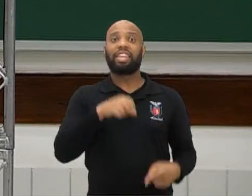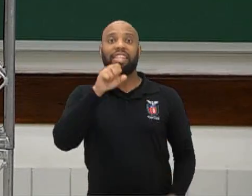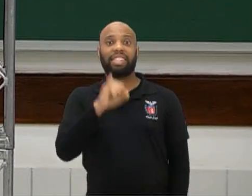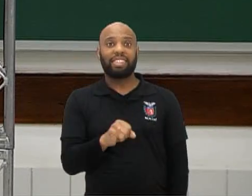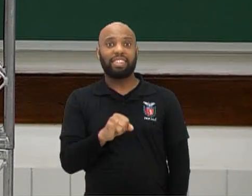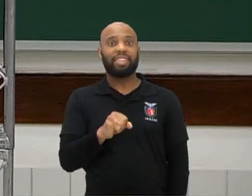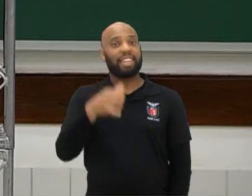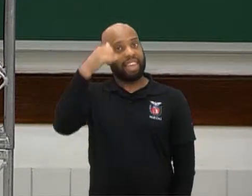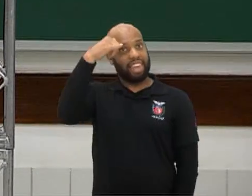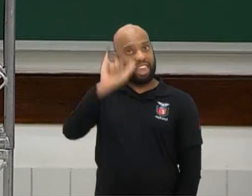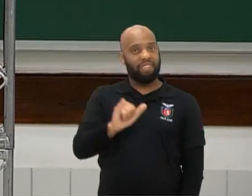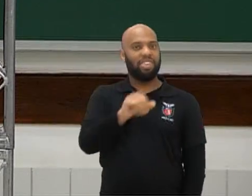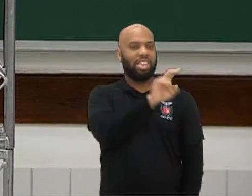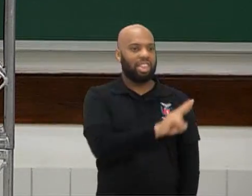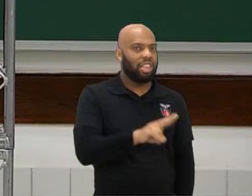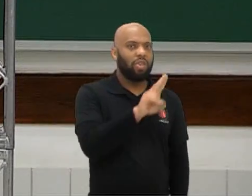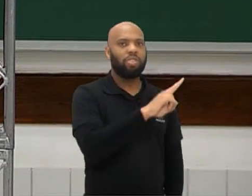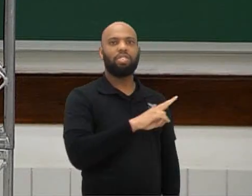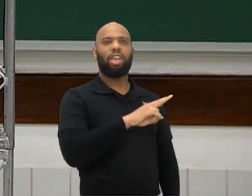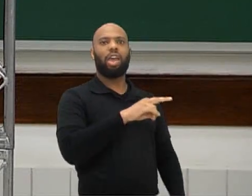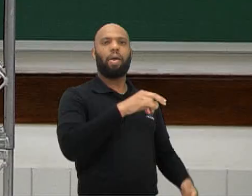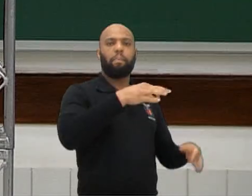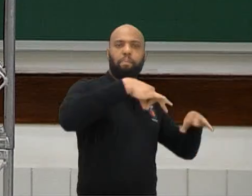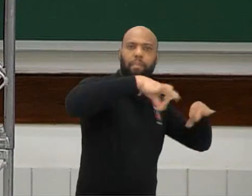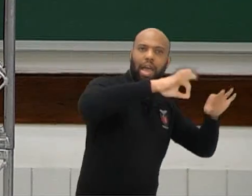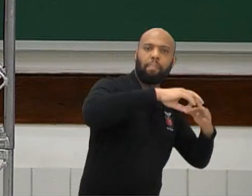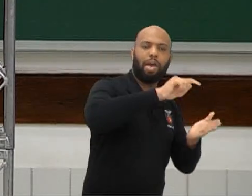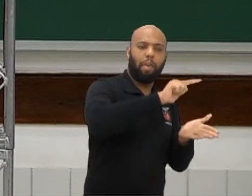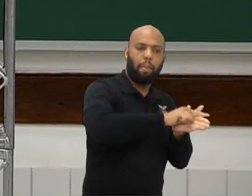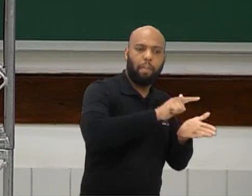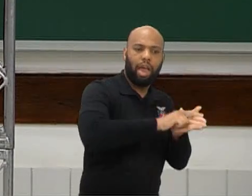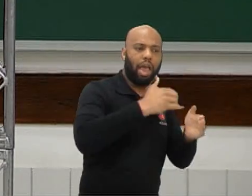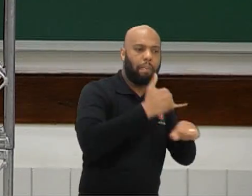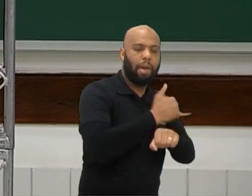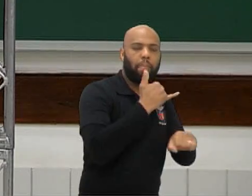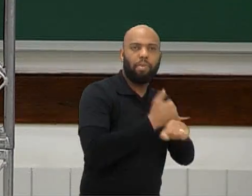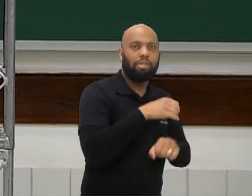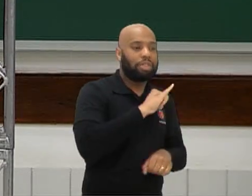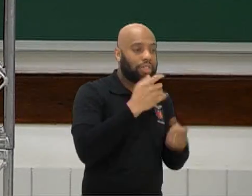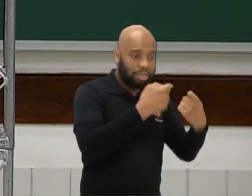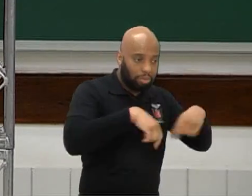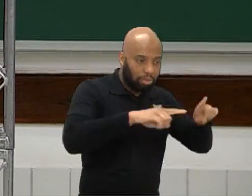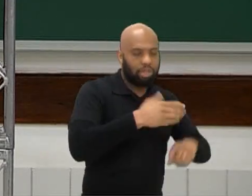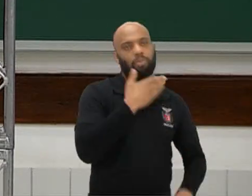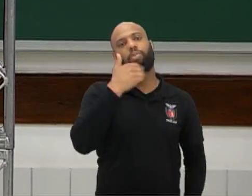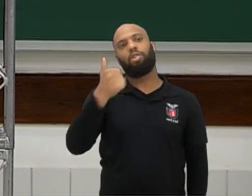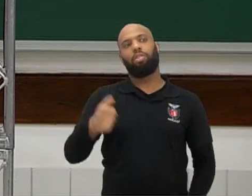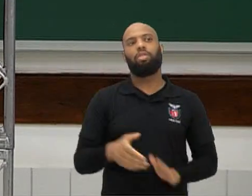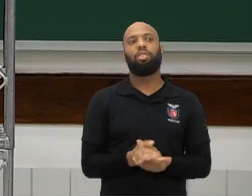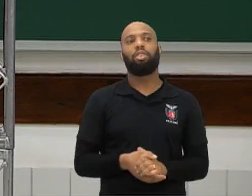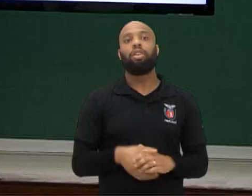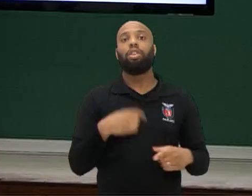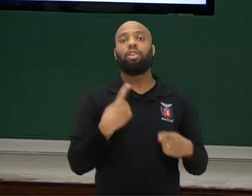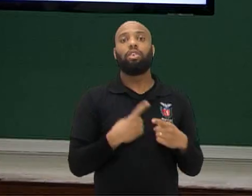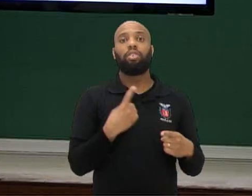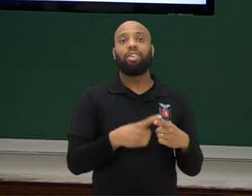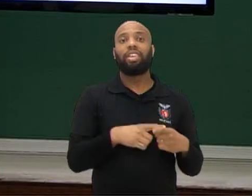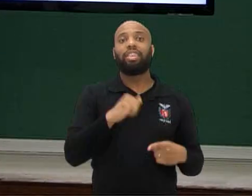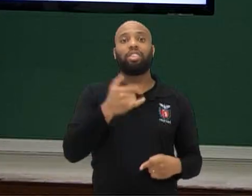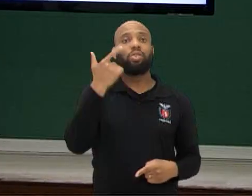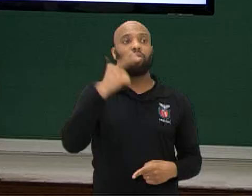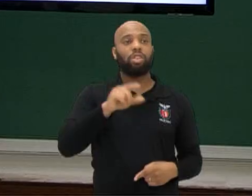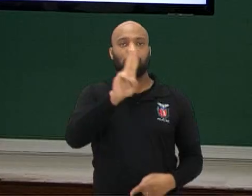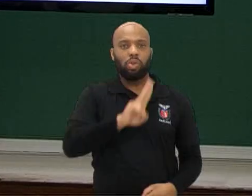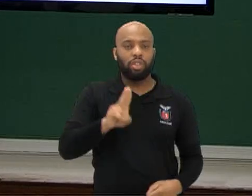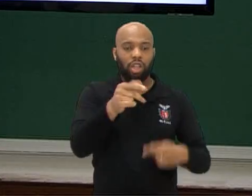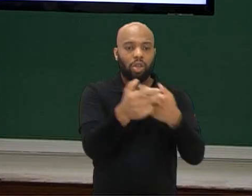gente consumir de plástico, de papel, de metal desnecessariamente, melhor. Quanto mais a gente conseguir